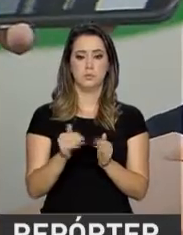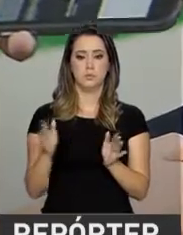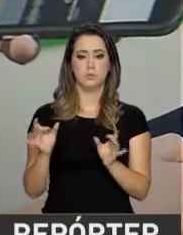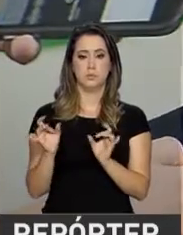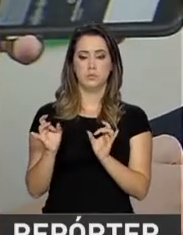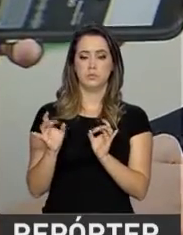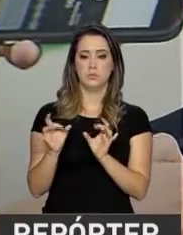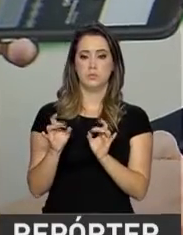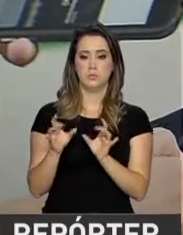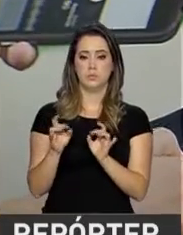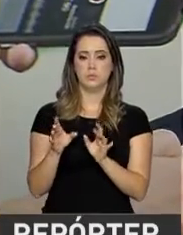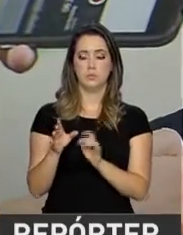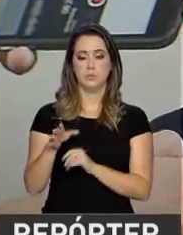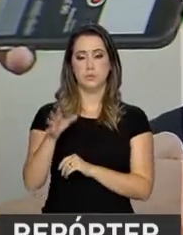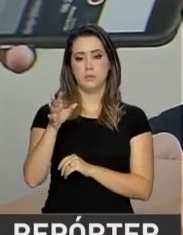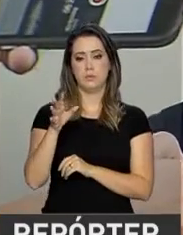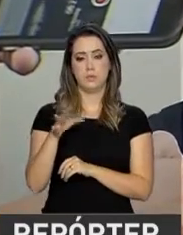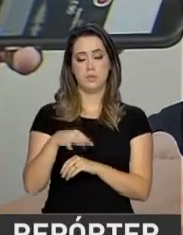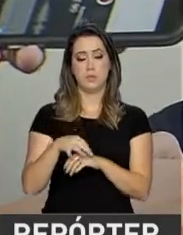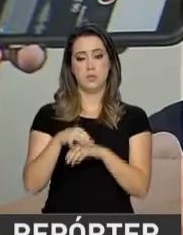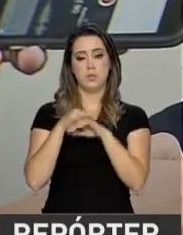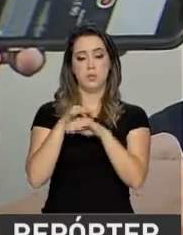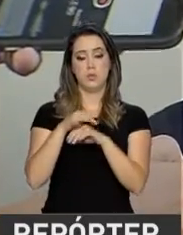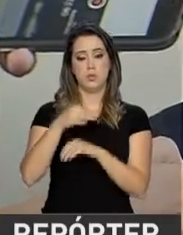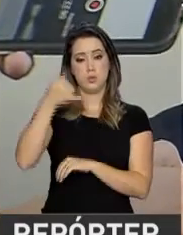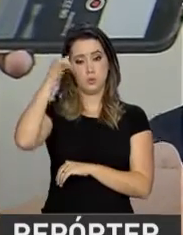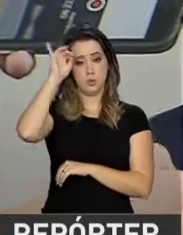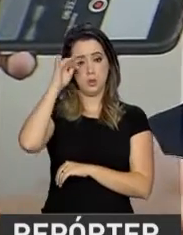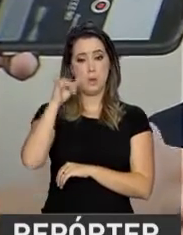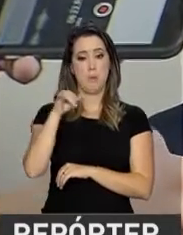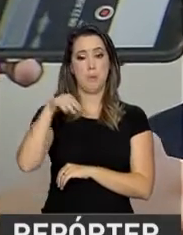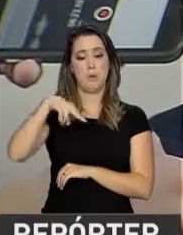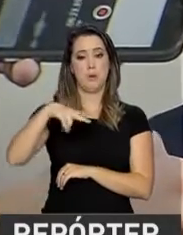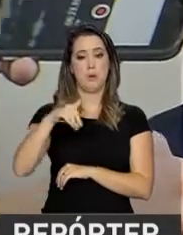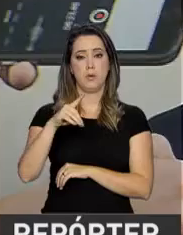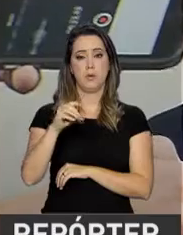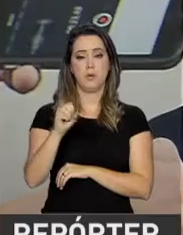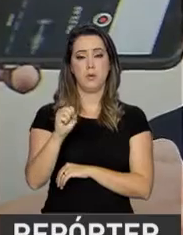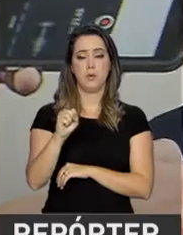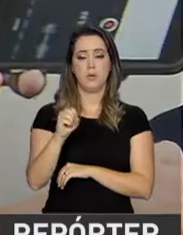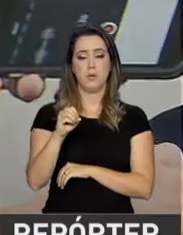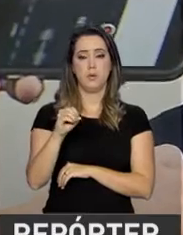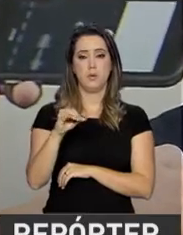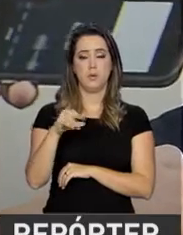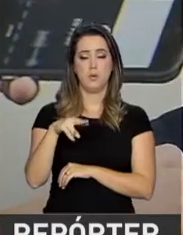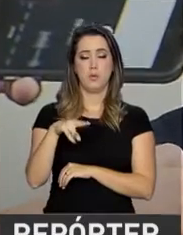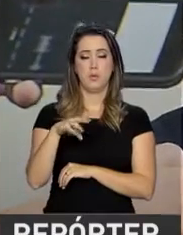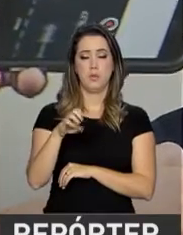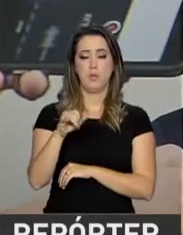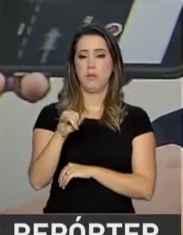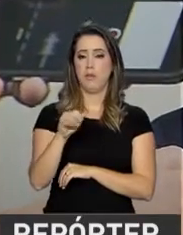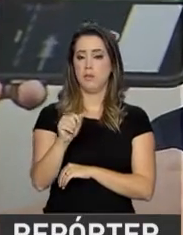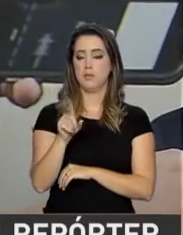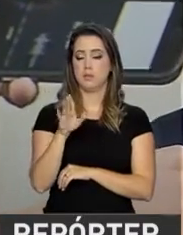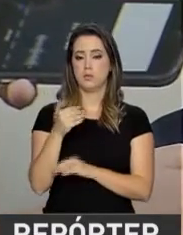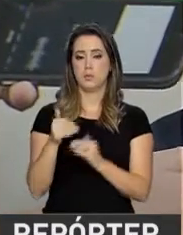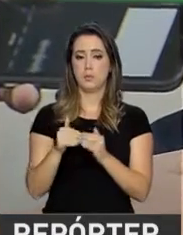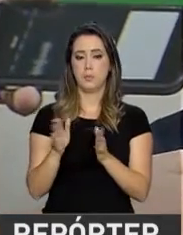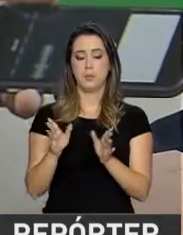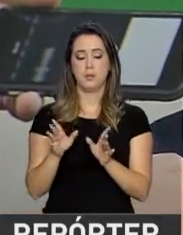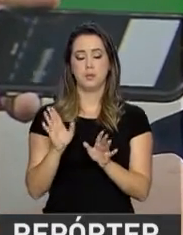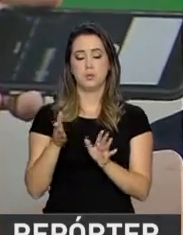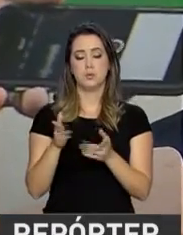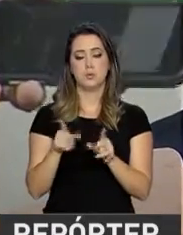venda de carnes bovinas pra indonésia praticamente aberto o mercado estamos com o mercado também